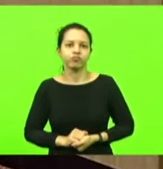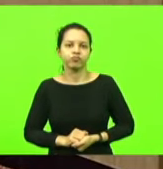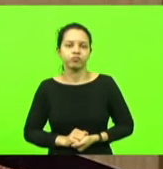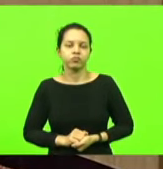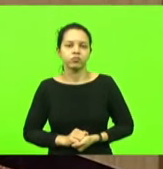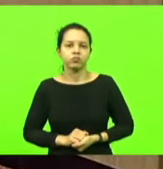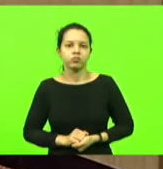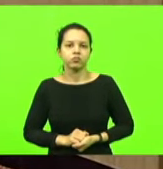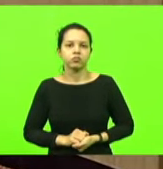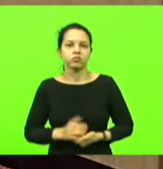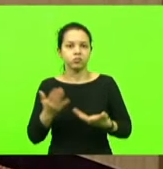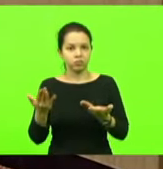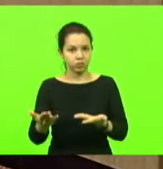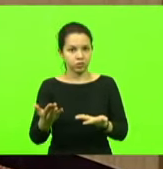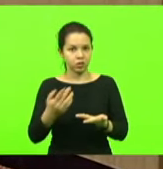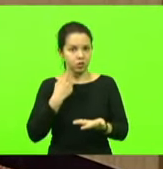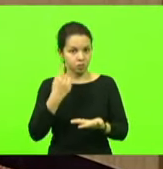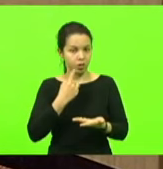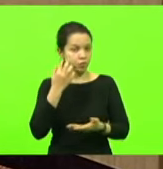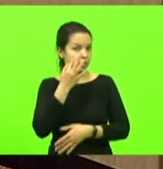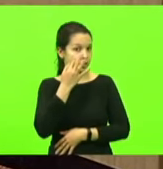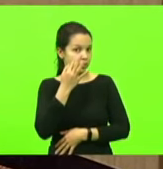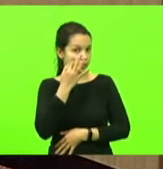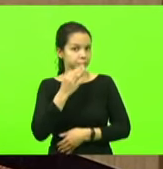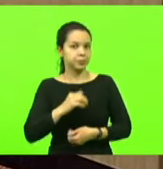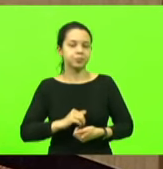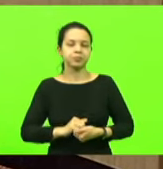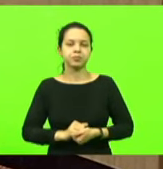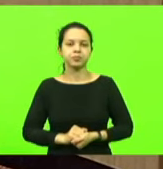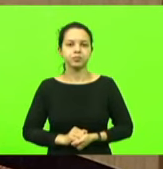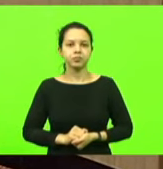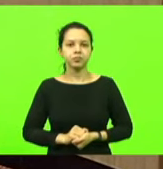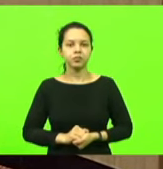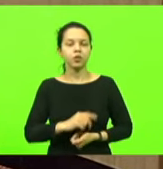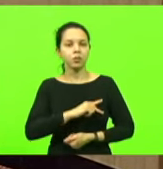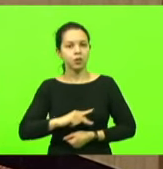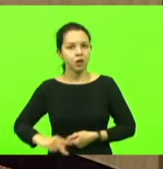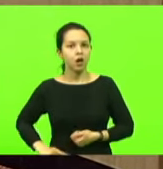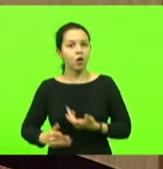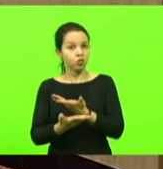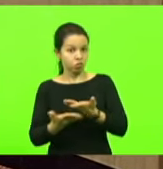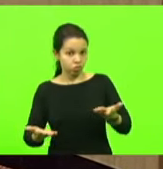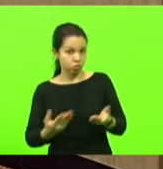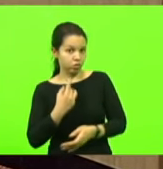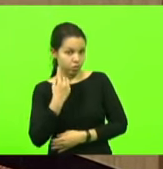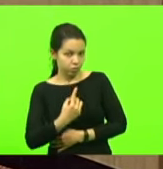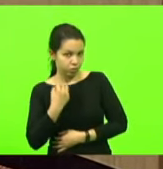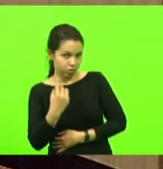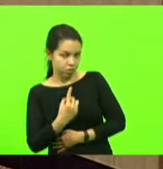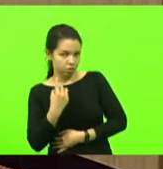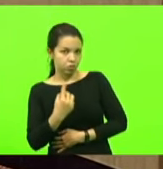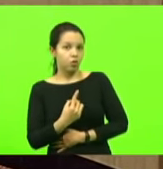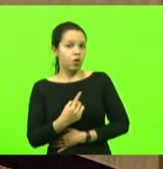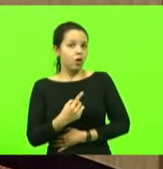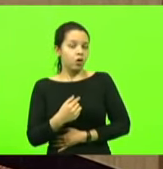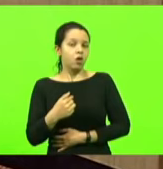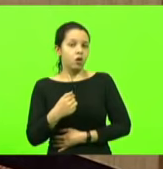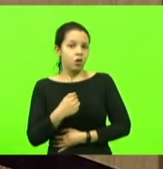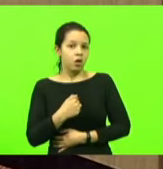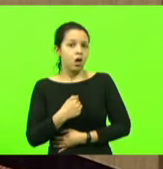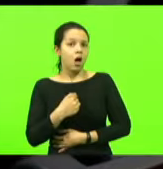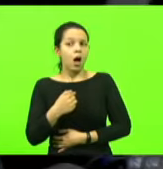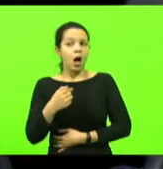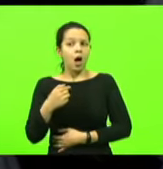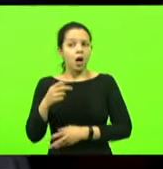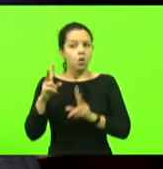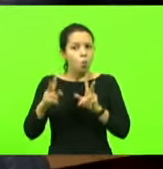Com a palavra o deputado Fernando Krelink. Senhor presidente, senhores deputados, da mesma maneira que as pessoas se